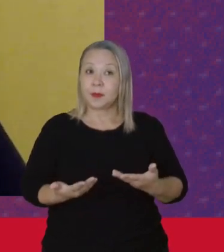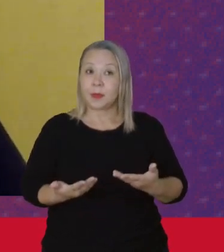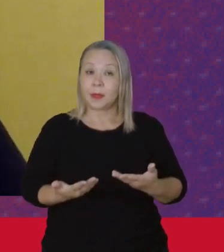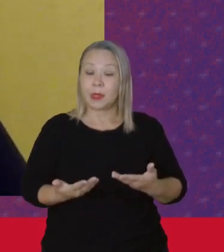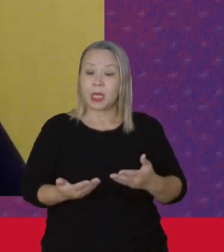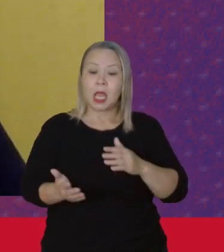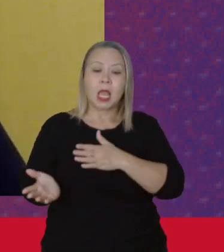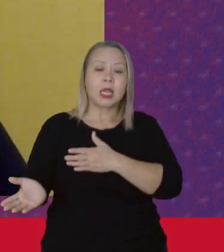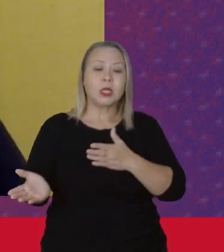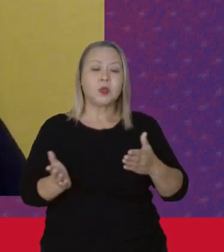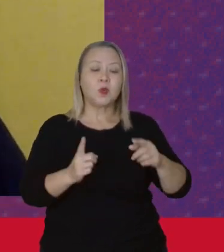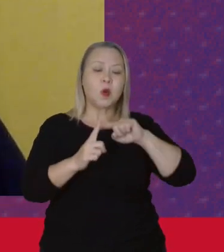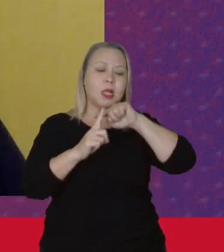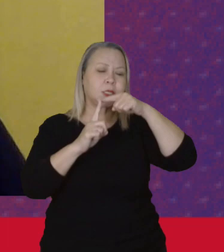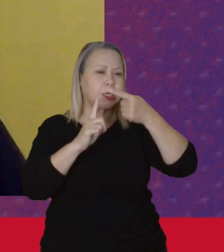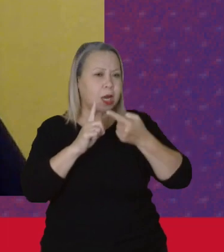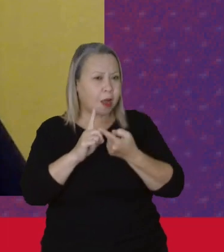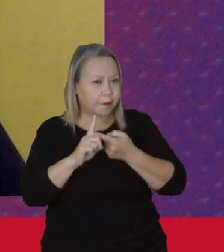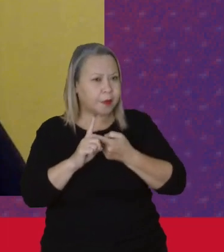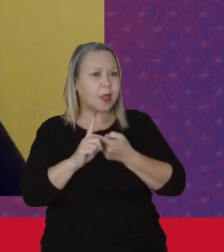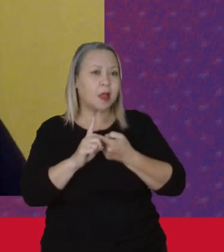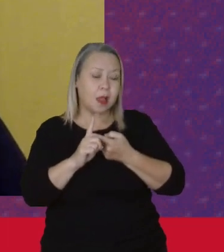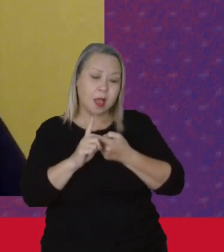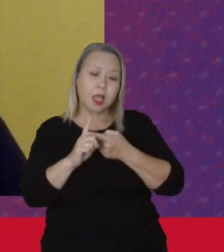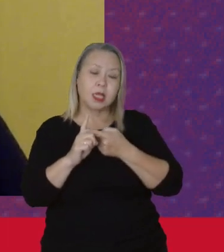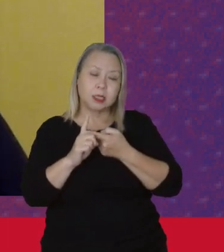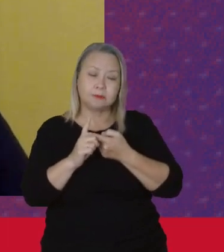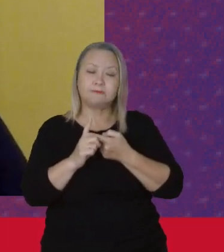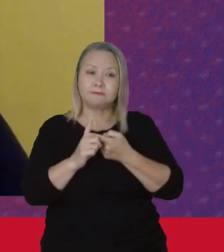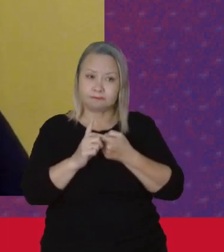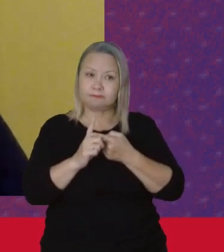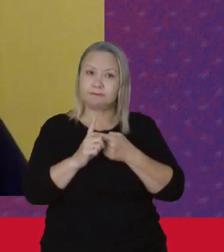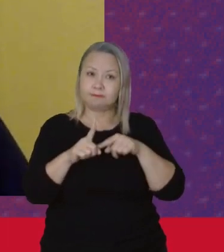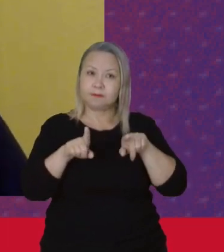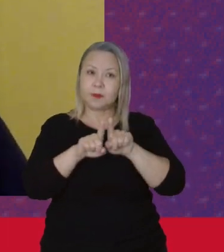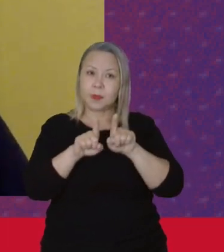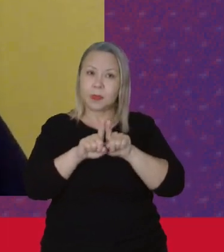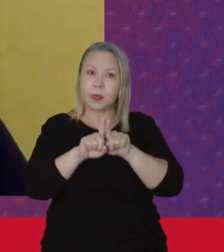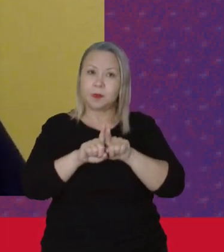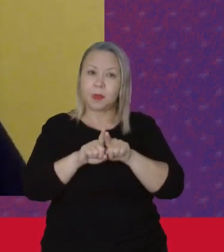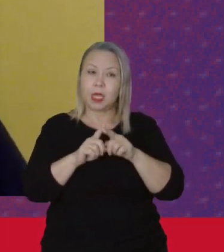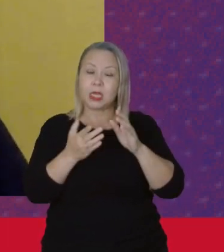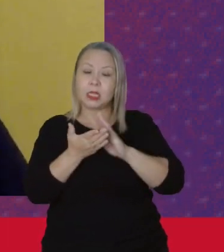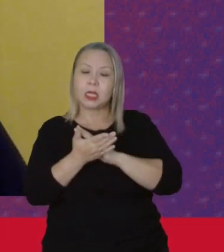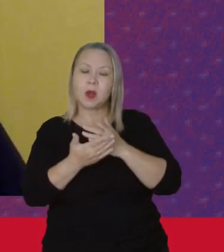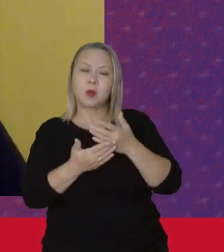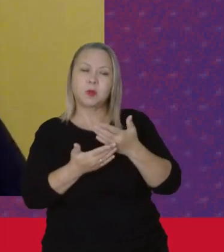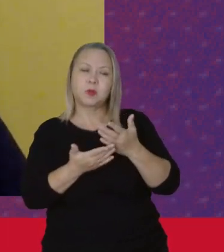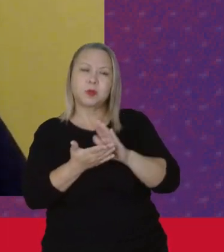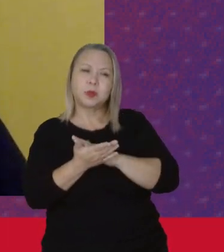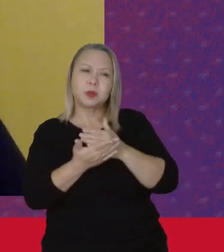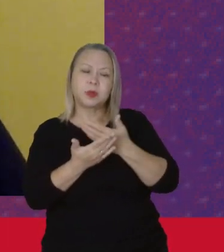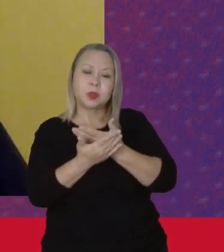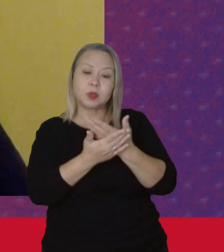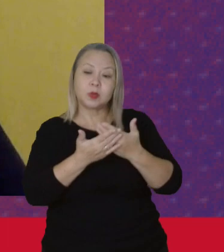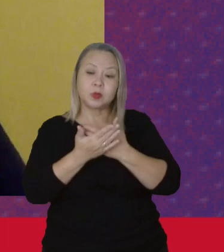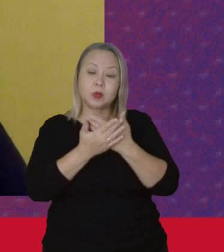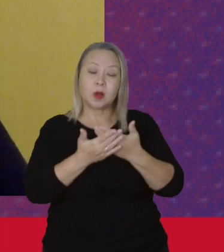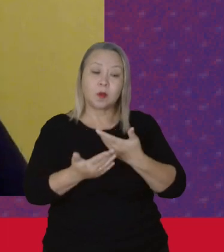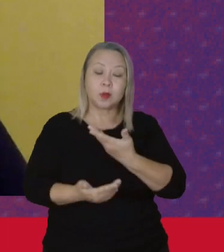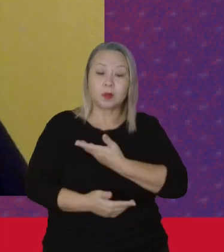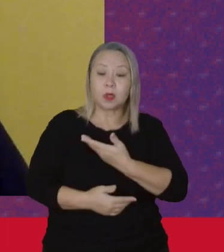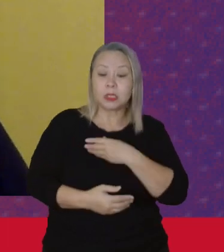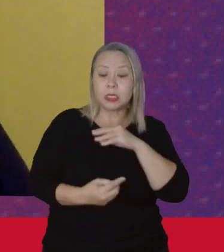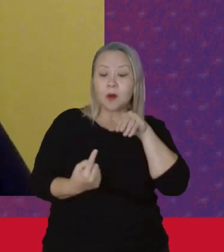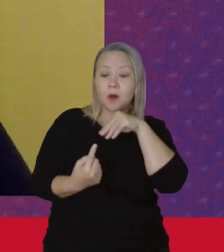Durante a gravidez, né, tenho aqui estudado com algumas colegas, por exemplo, as vulnerabilidades sociais